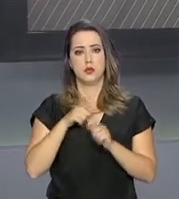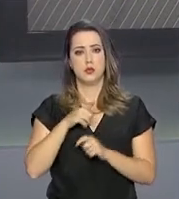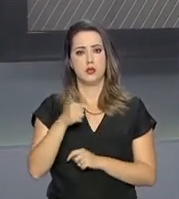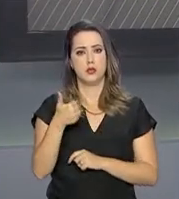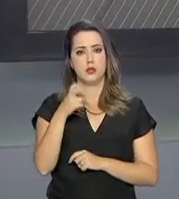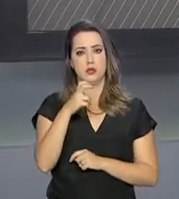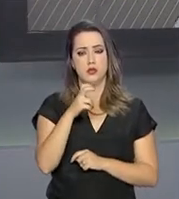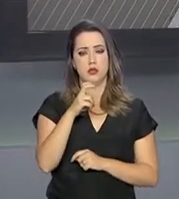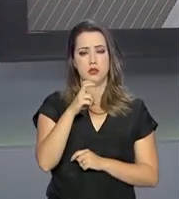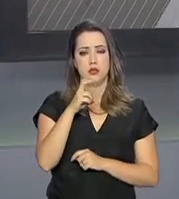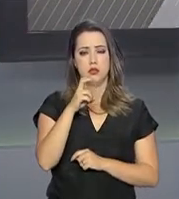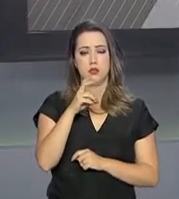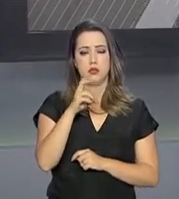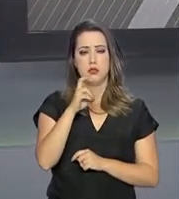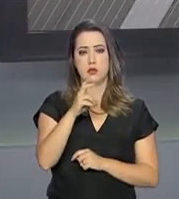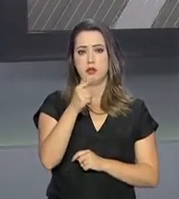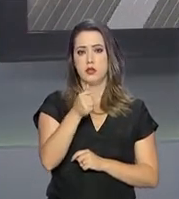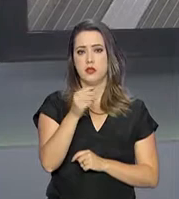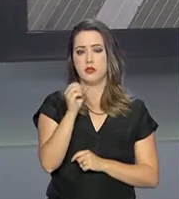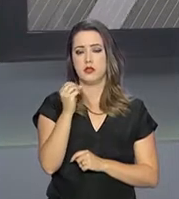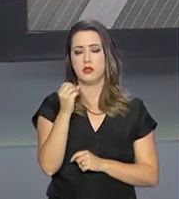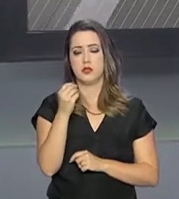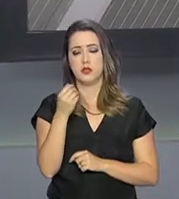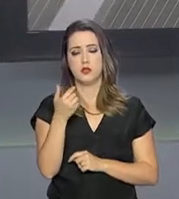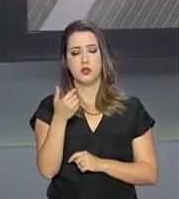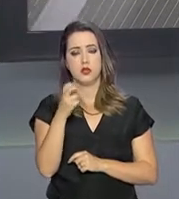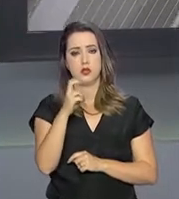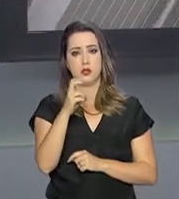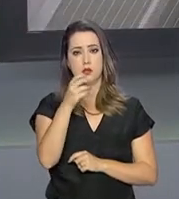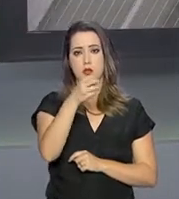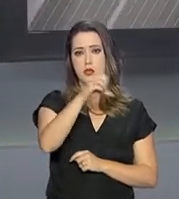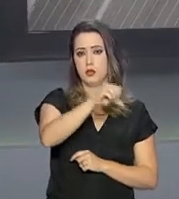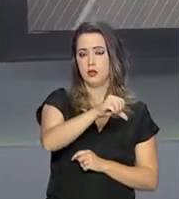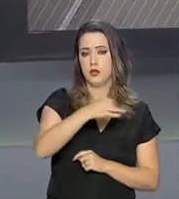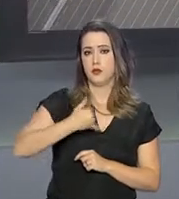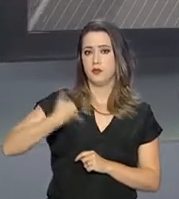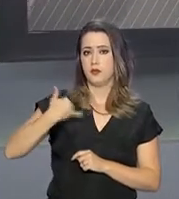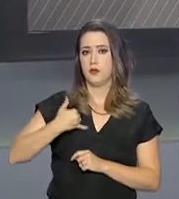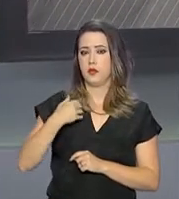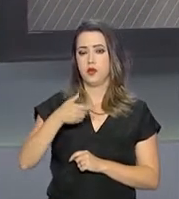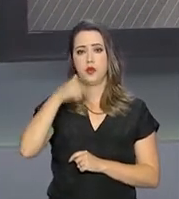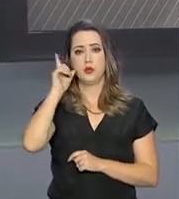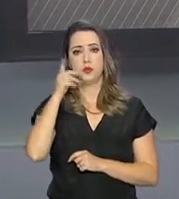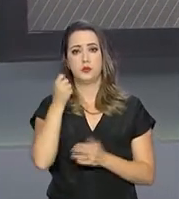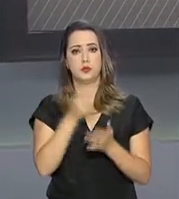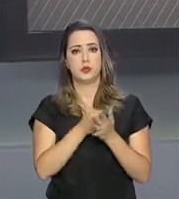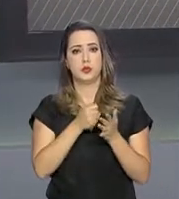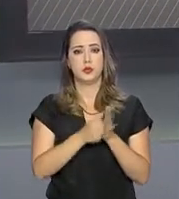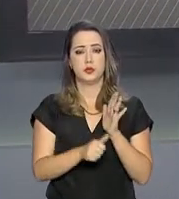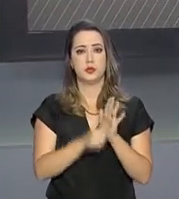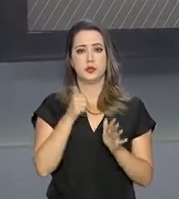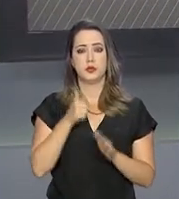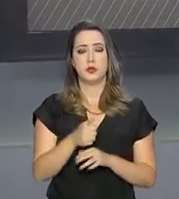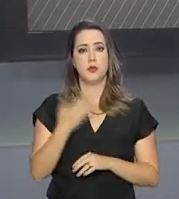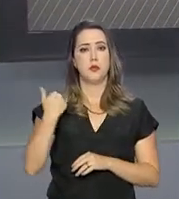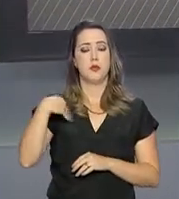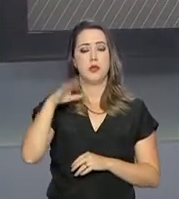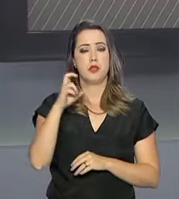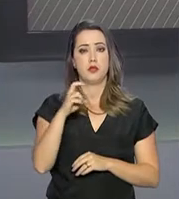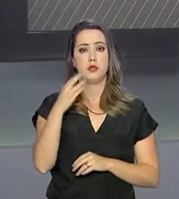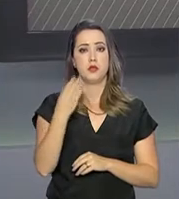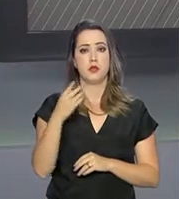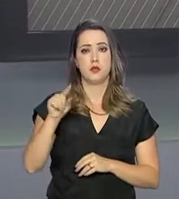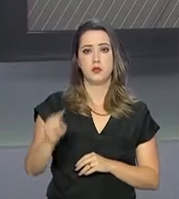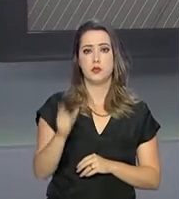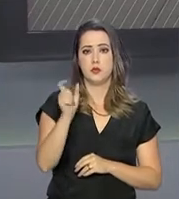anos somente ontem no primeiro dia de pagamento mais de 144 mil pessoas e efetuar um saque em todo o